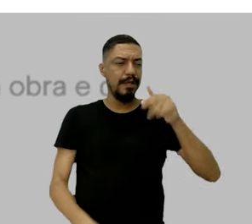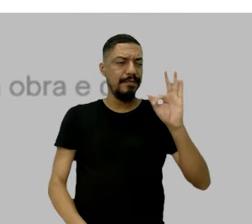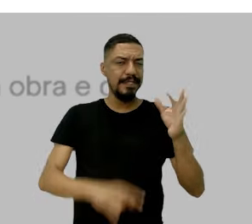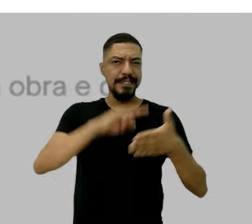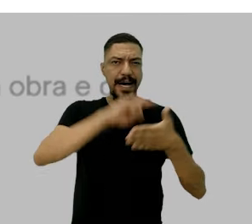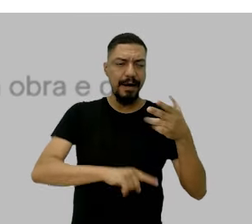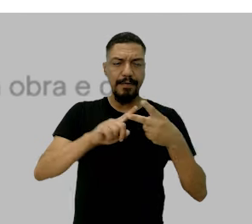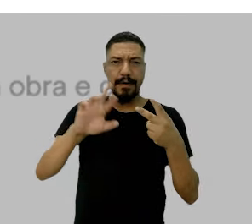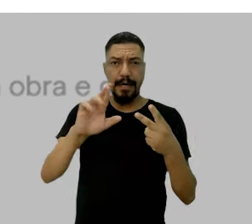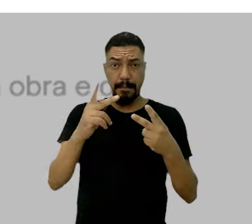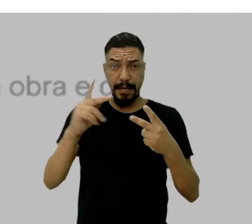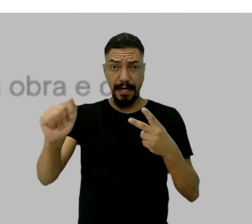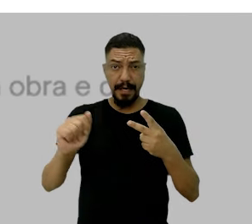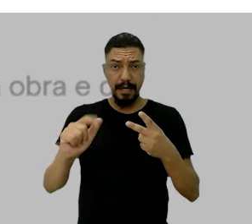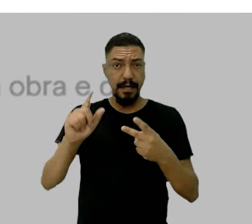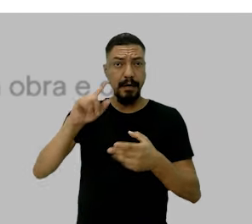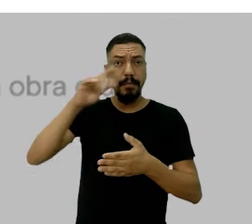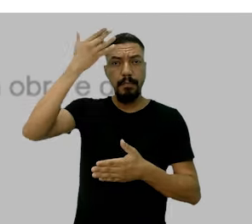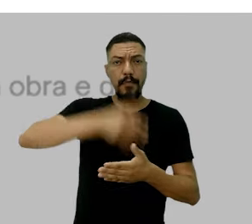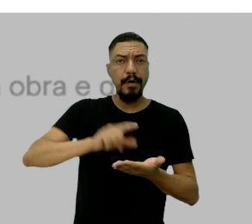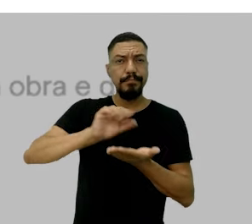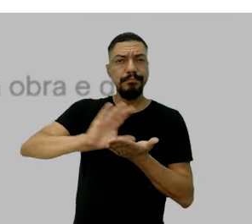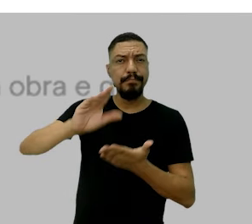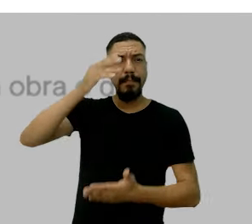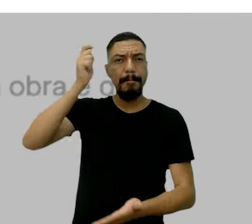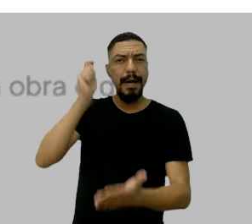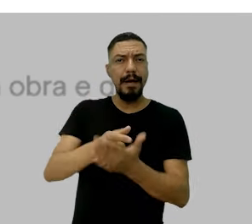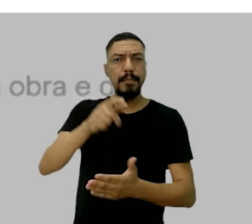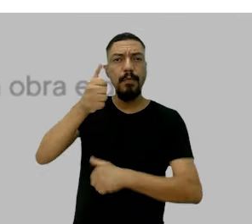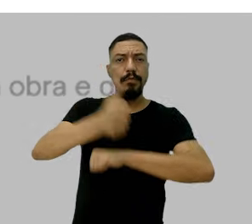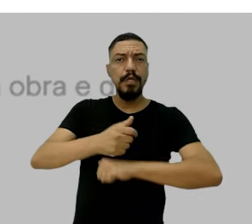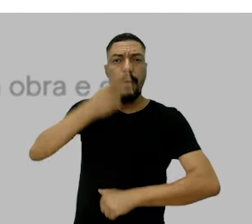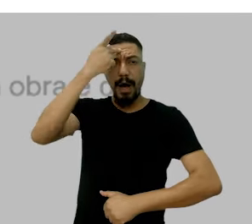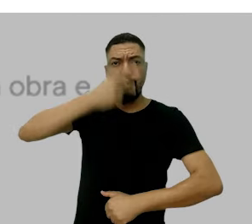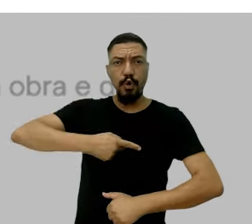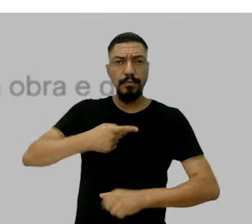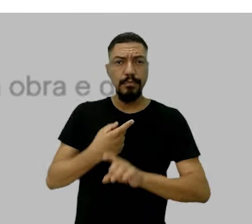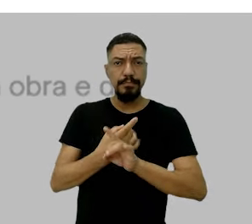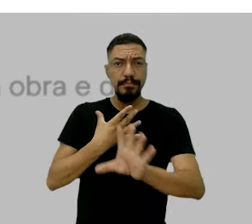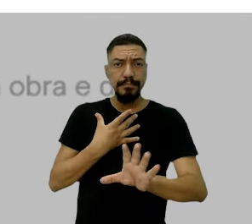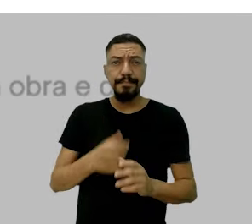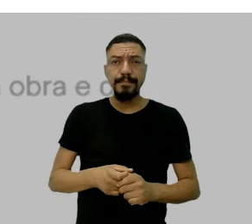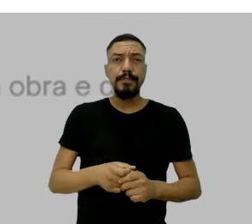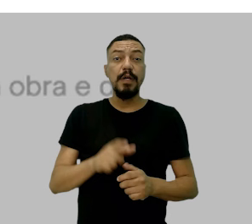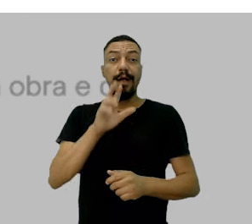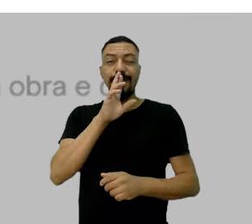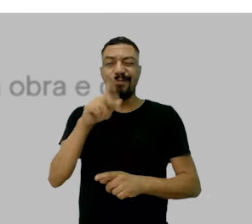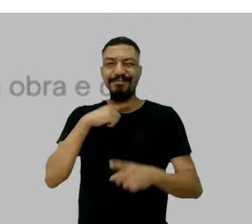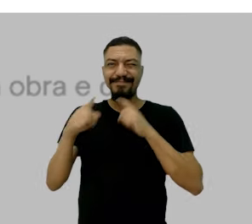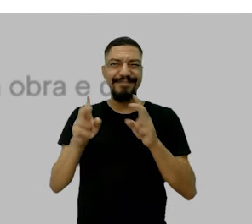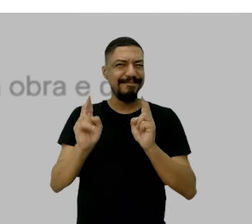e as RPAs, né, os recibos de pagamento do profissional autônomo. Já vou responder uma pergunta que